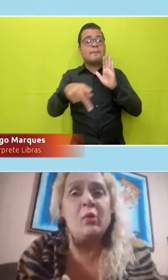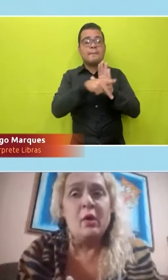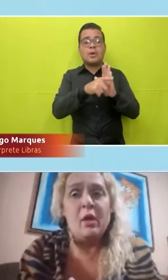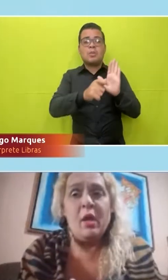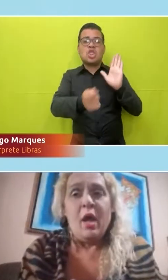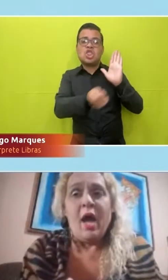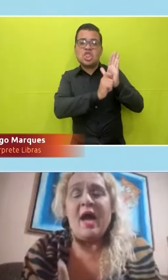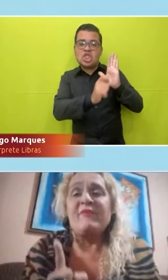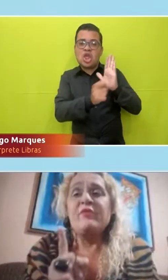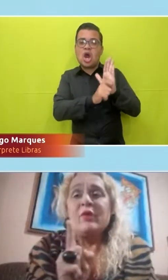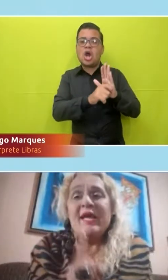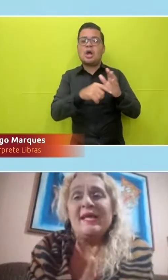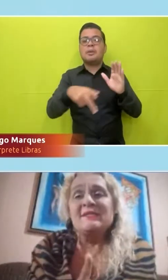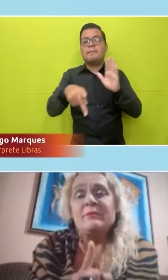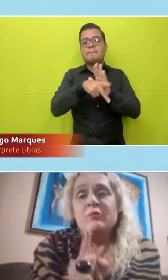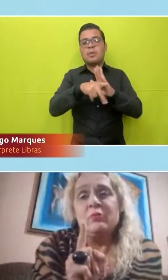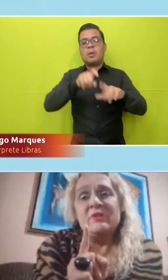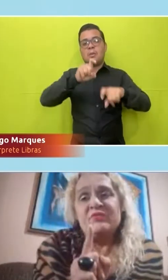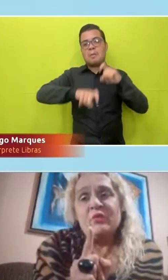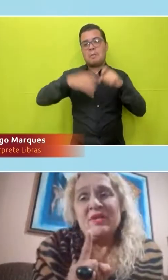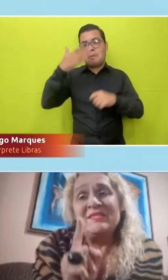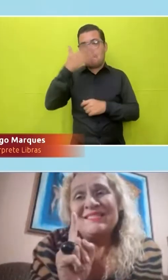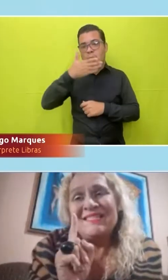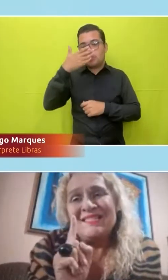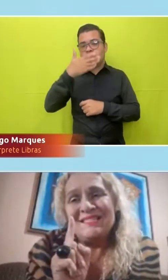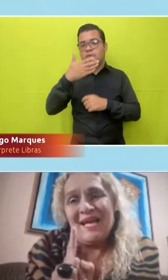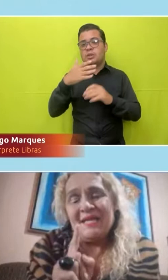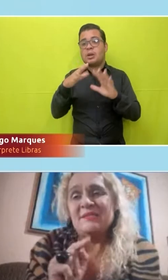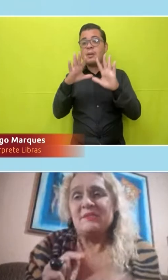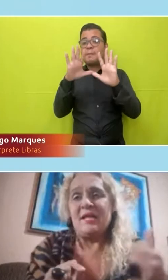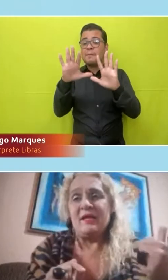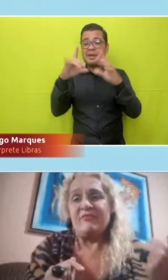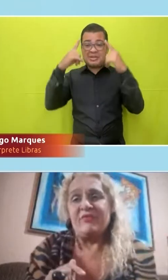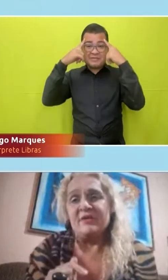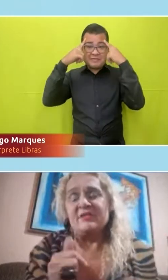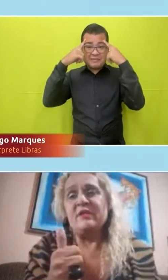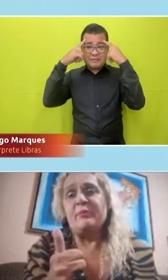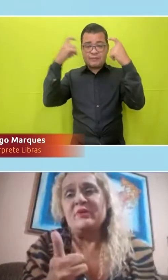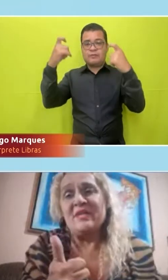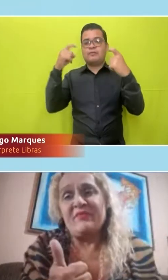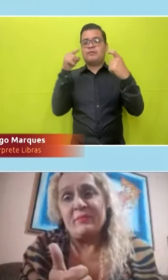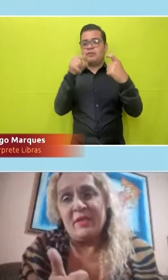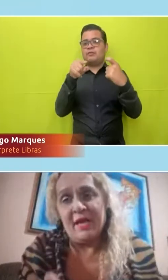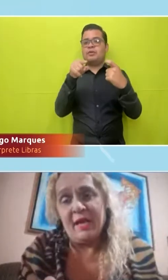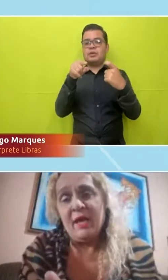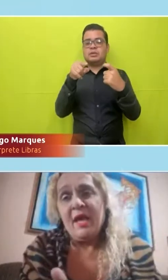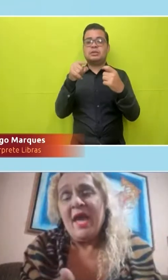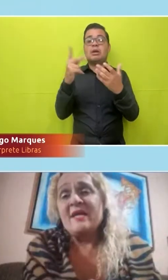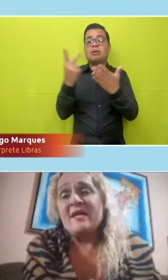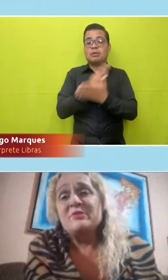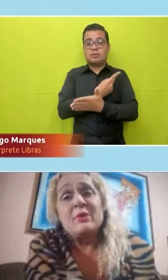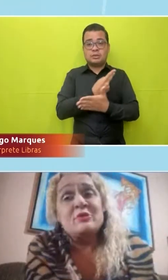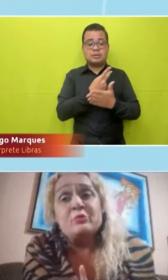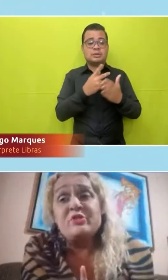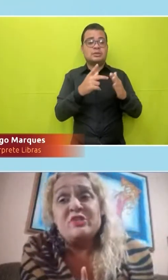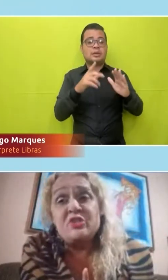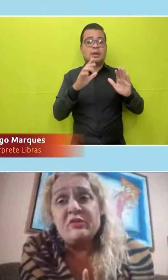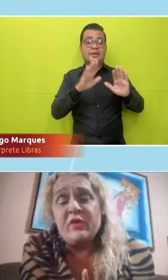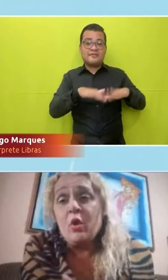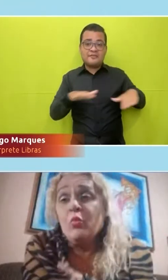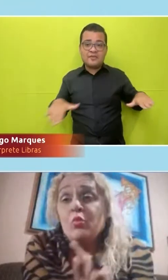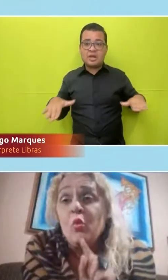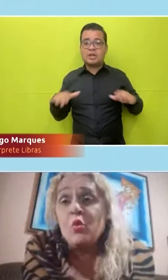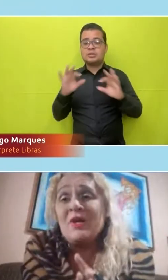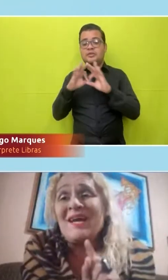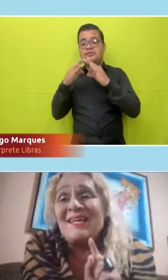Não. A violência, uma das violências iniciais da infância e depois é a familiar, a expulsão é subjetiva.